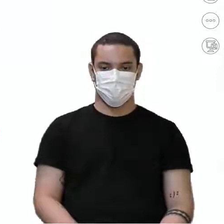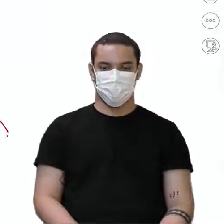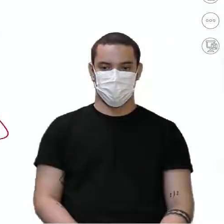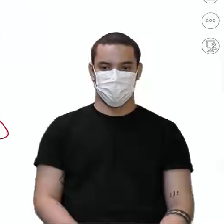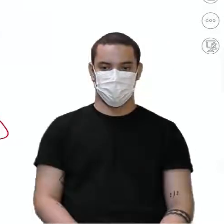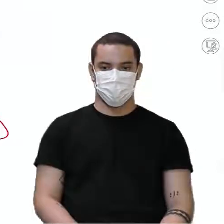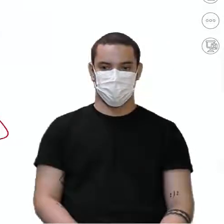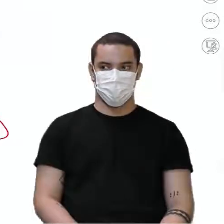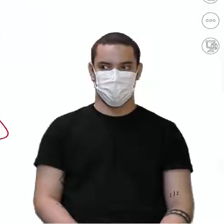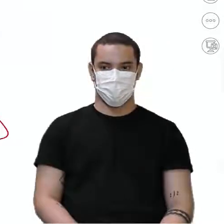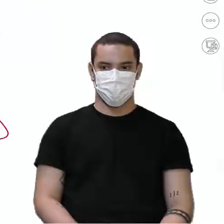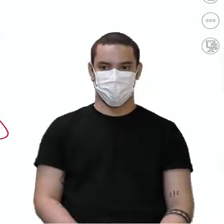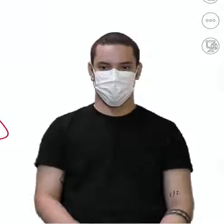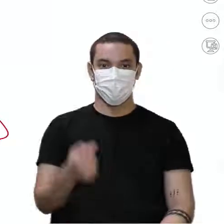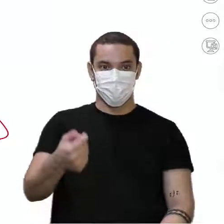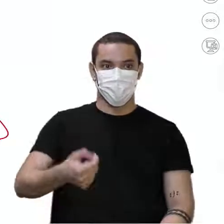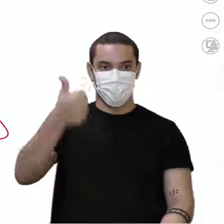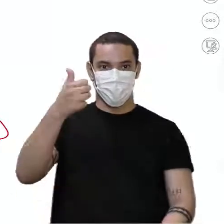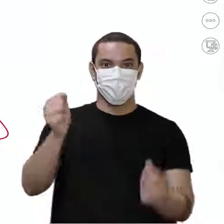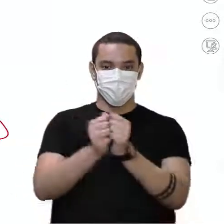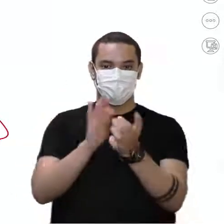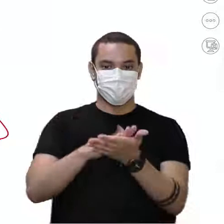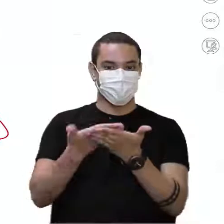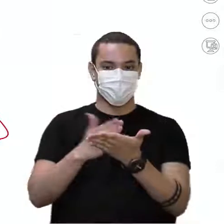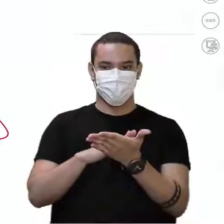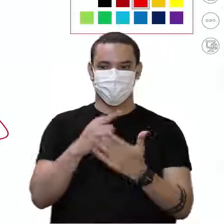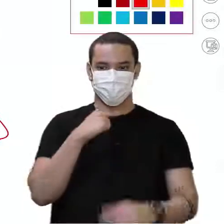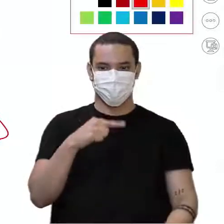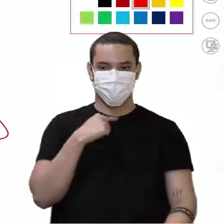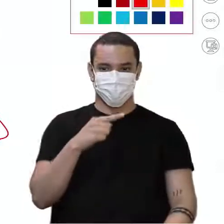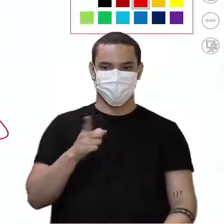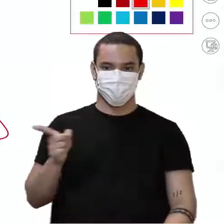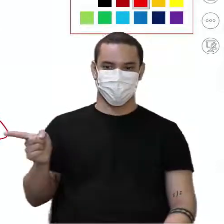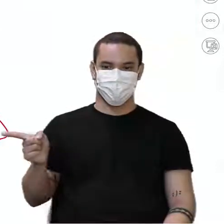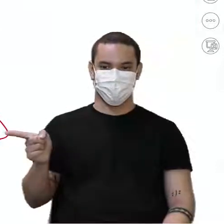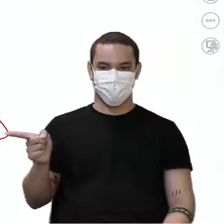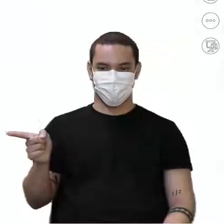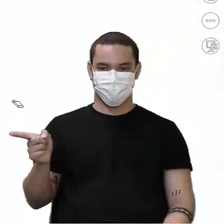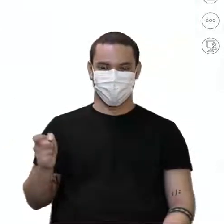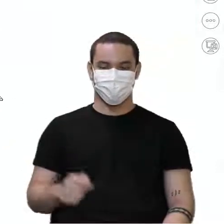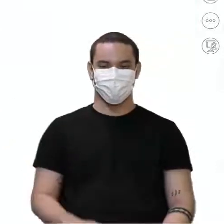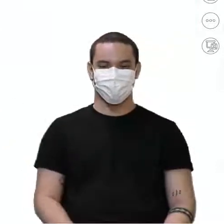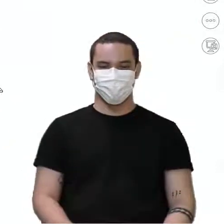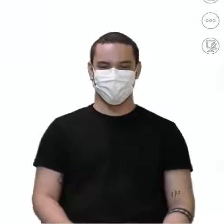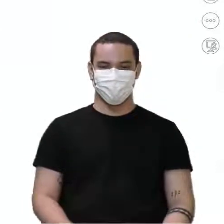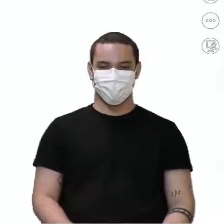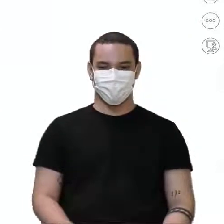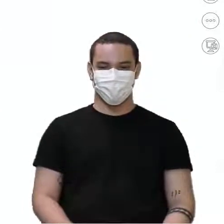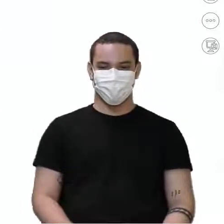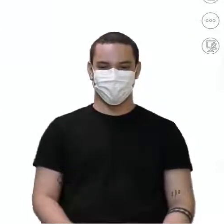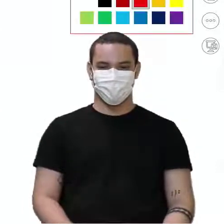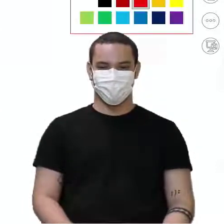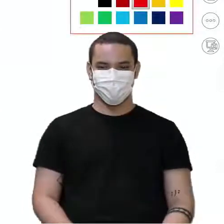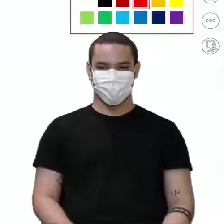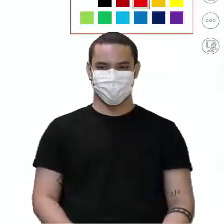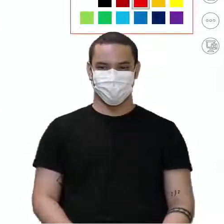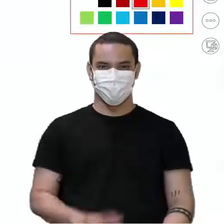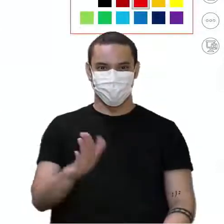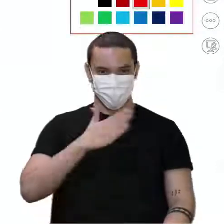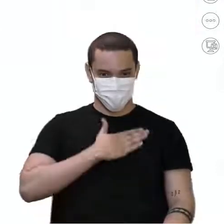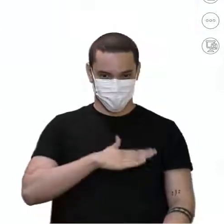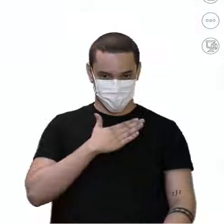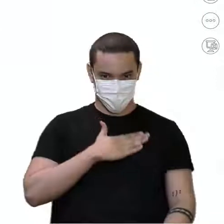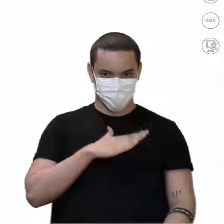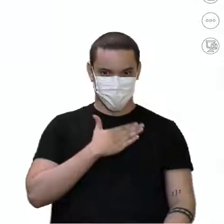passado. Eita, eu tô chegando no meu intérprete. Tô lá chegando nele, foi mal, aí eu ia escrever em você, intérprete. Espera